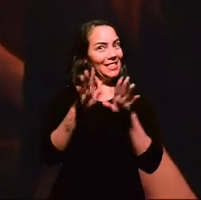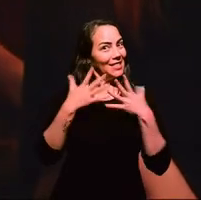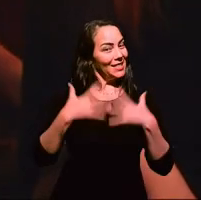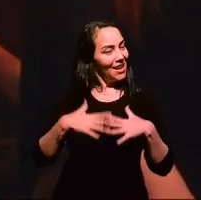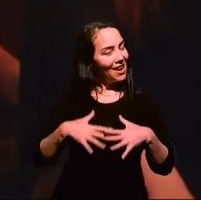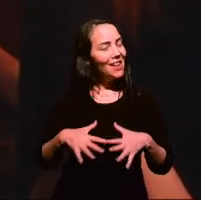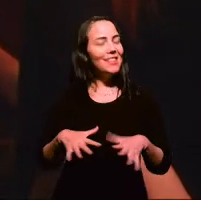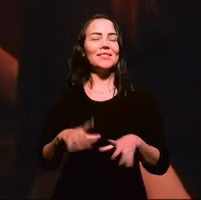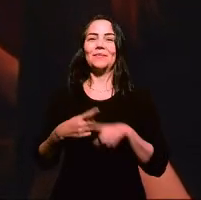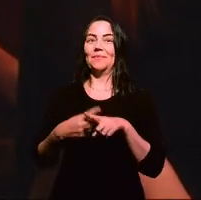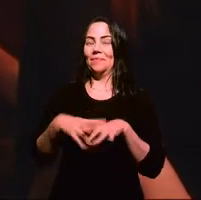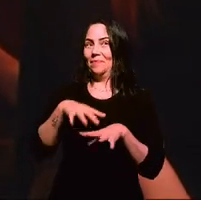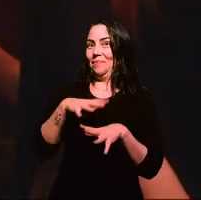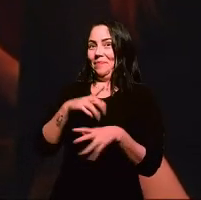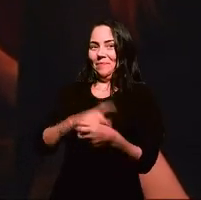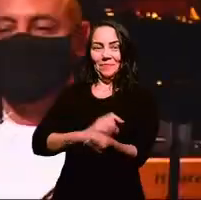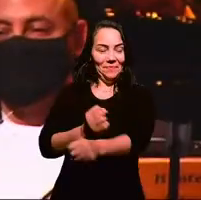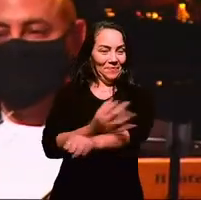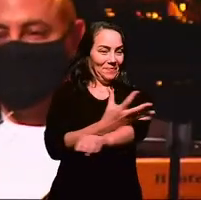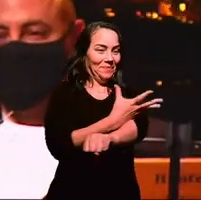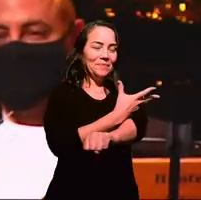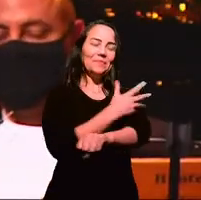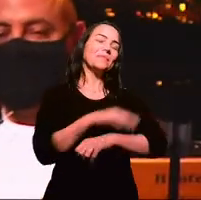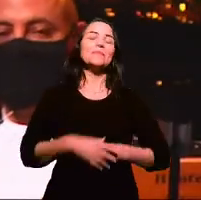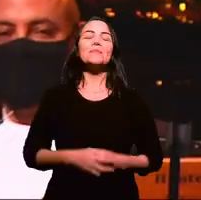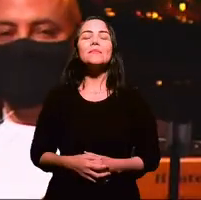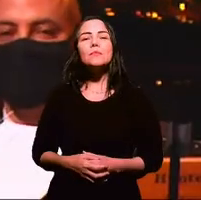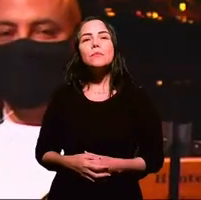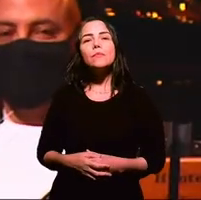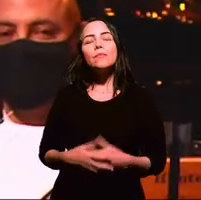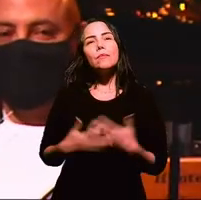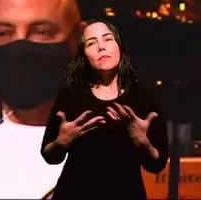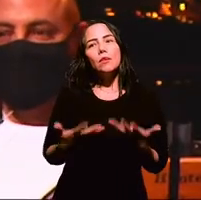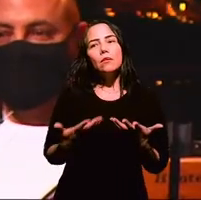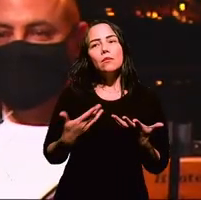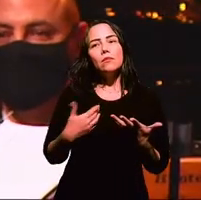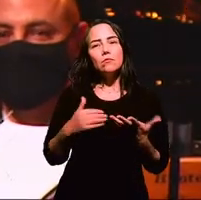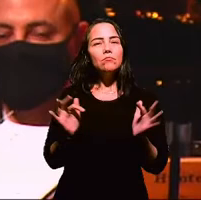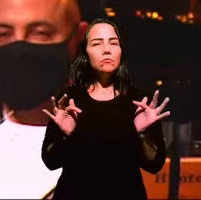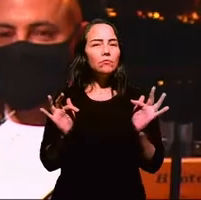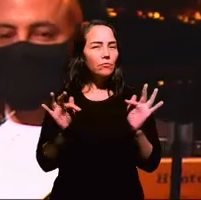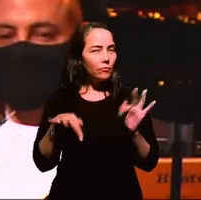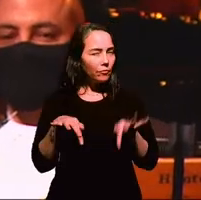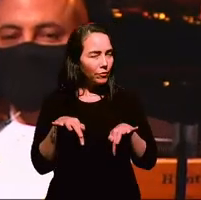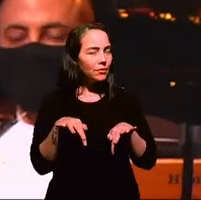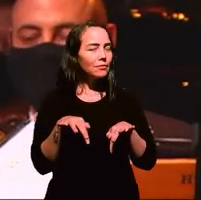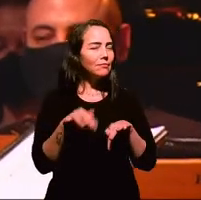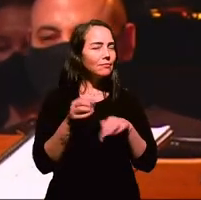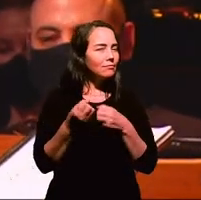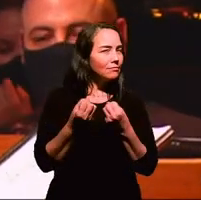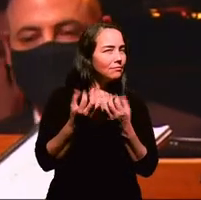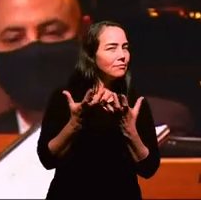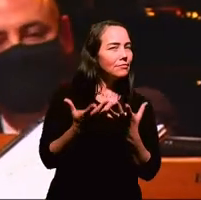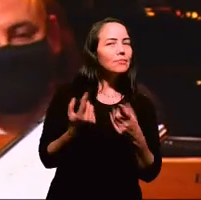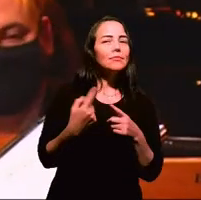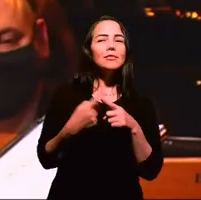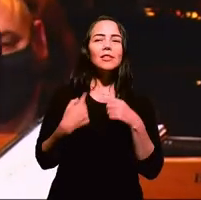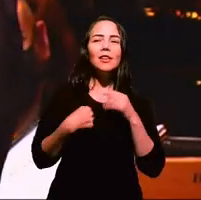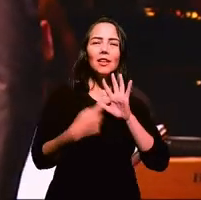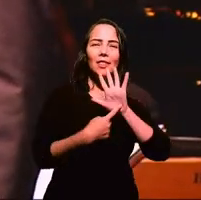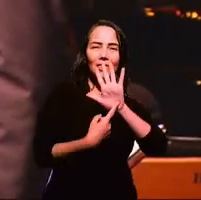E eu queria aqui, já é a minha última fala, porque eu vou apresentar então